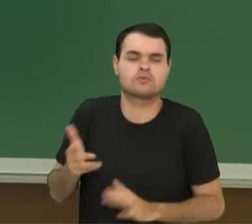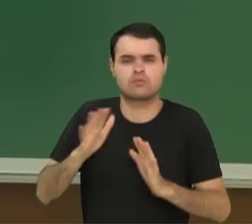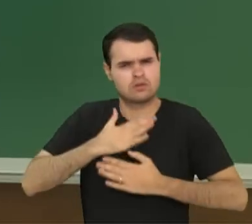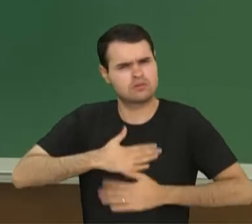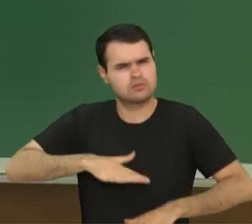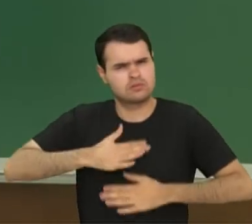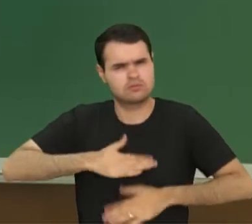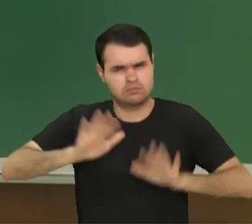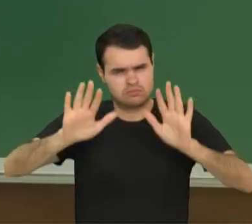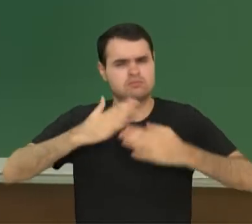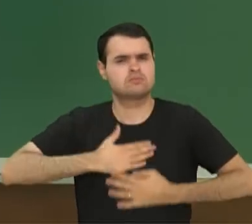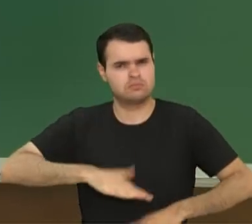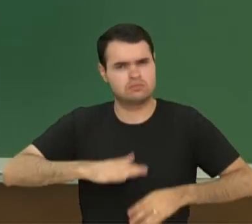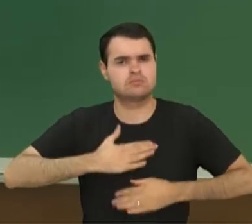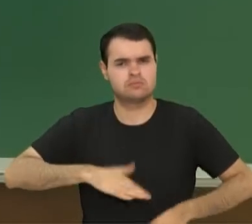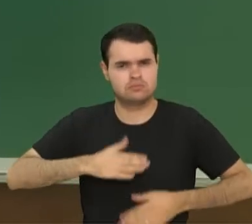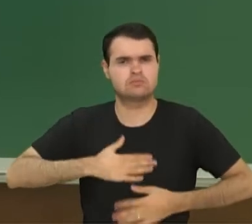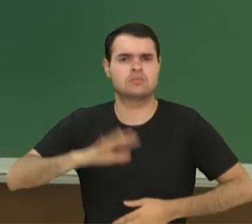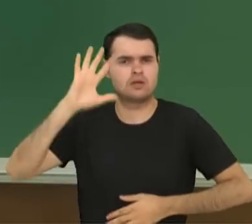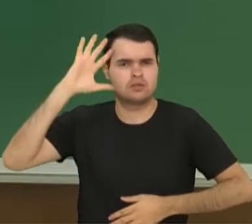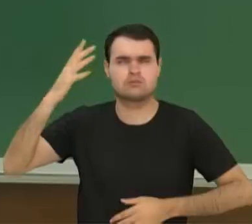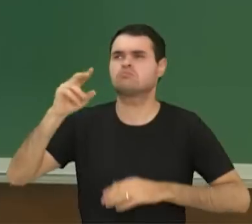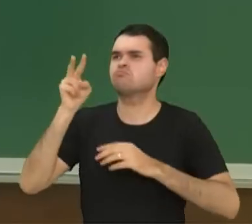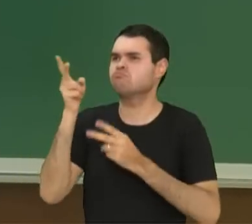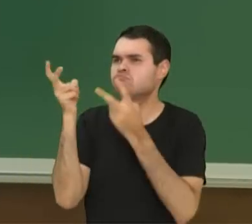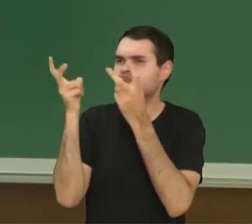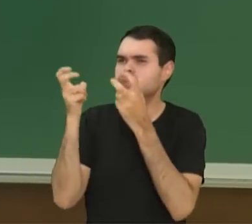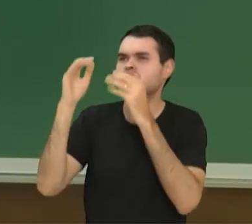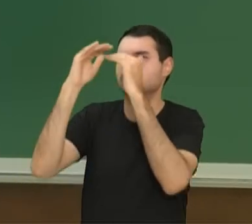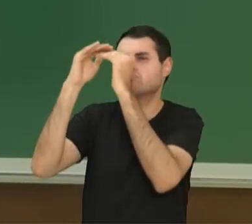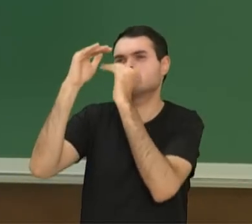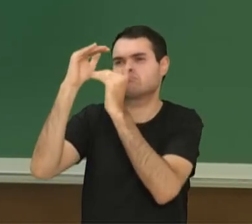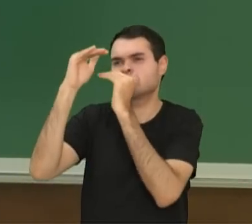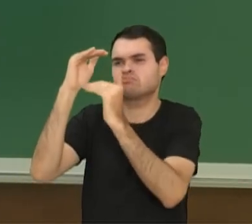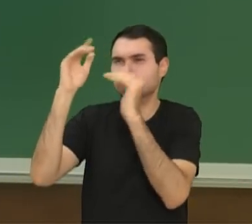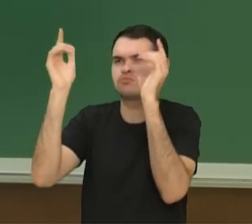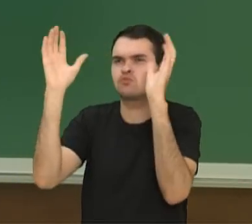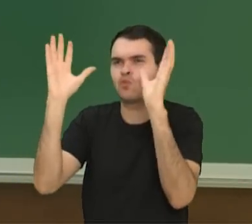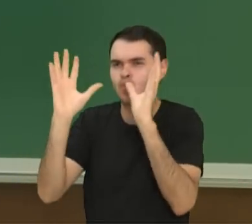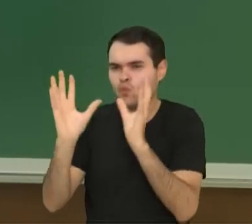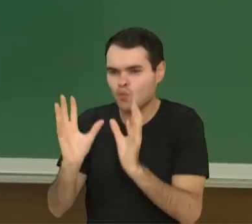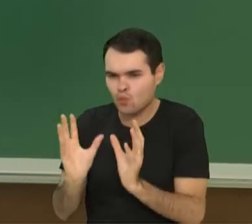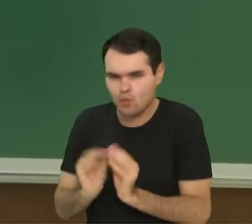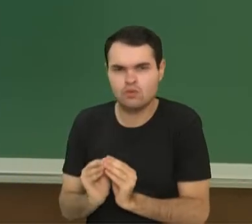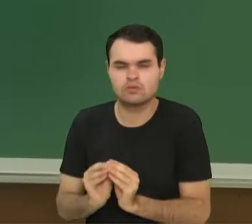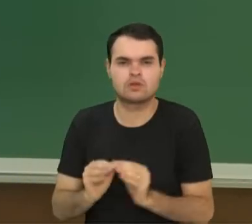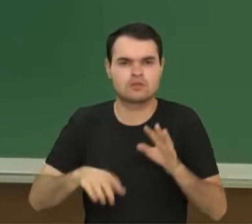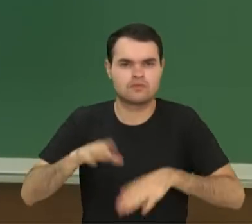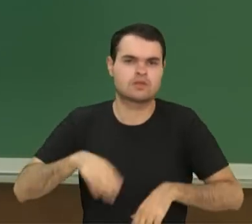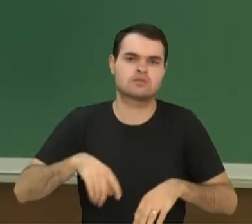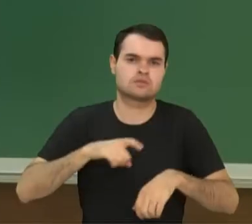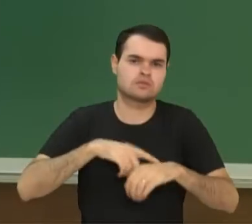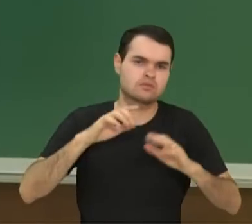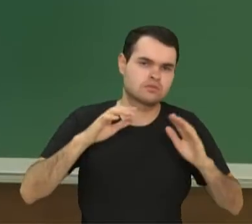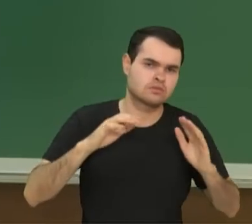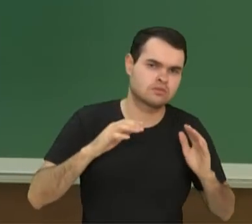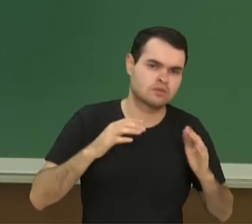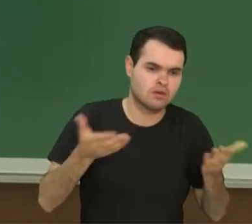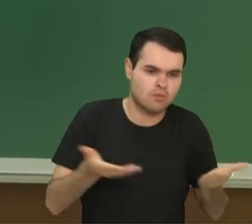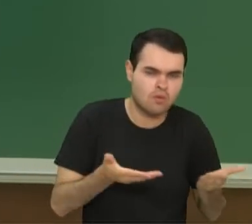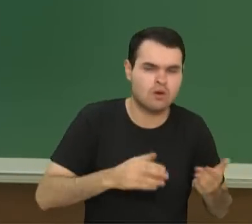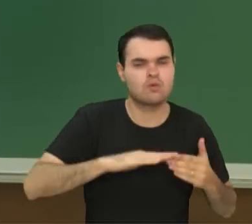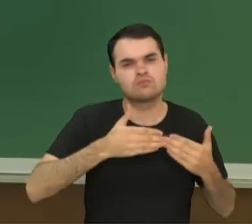com calma, principalmente na hora que a gente está fazendo um exercício avaliativo, seja agora na escola, ou depois